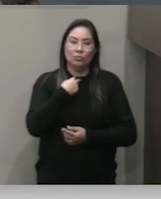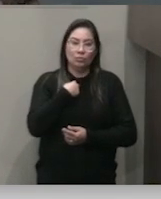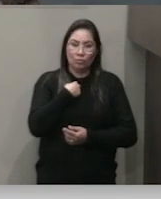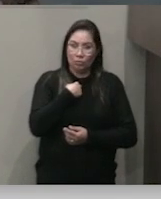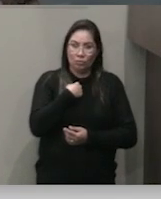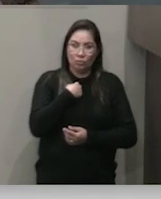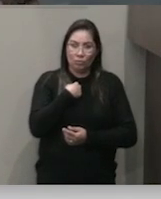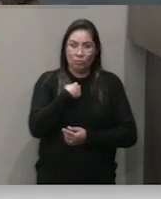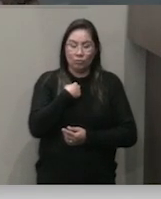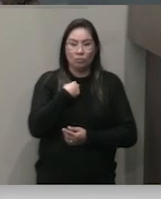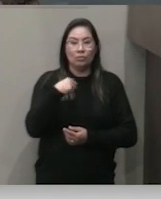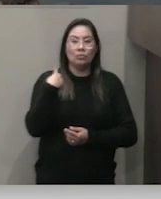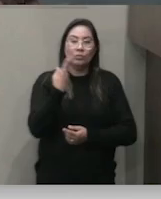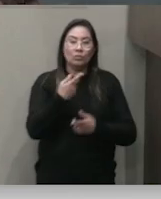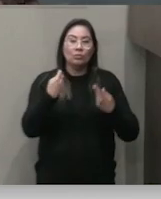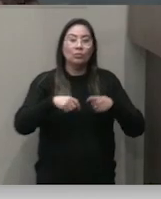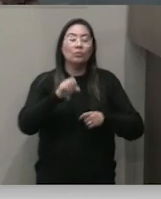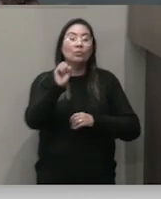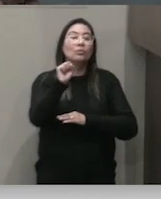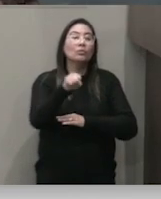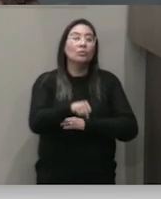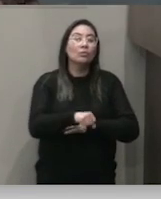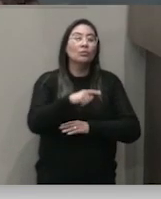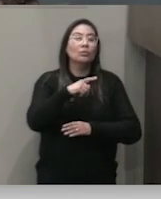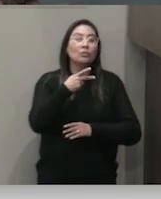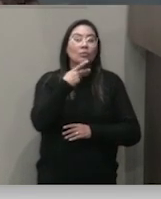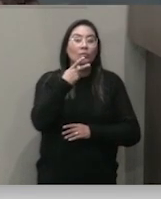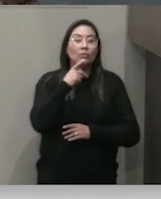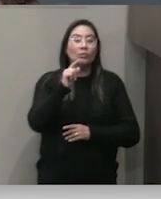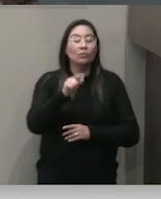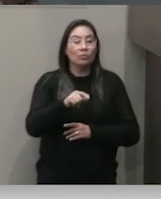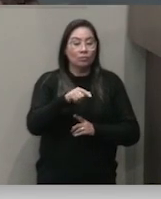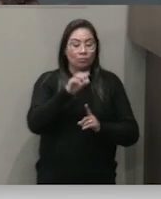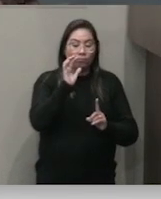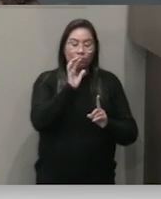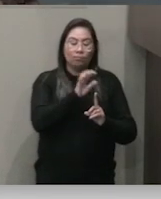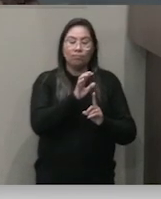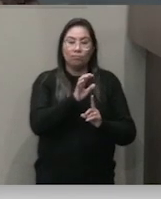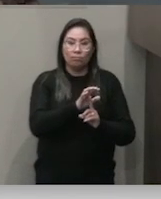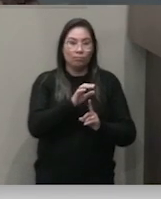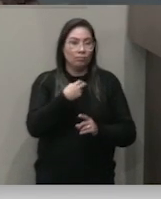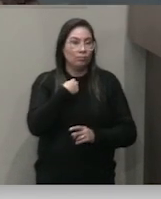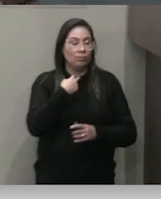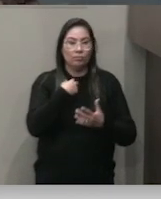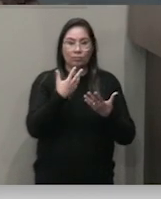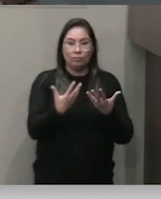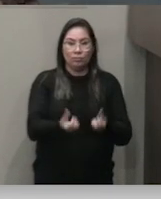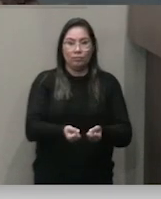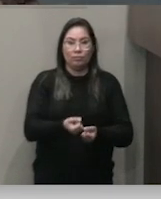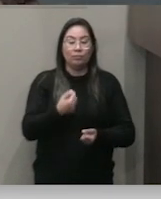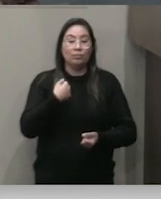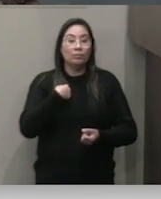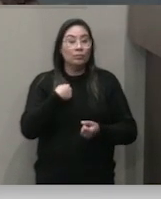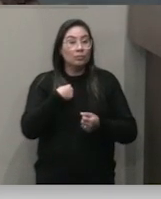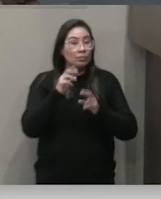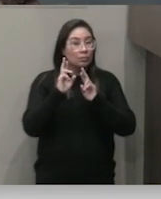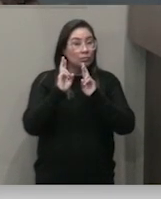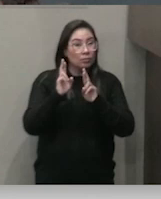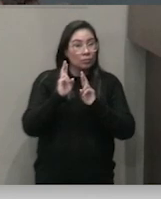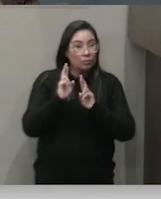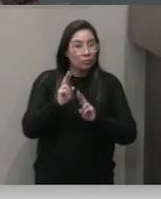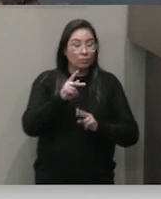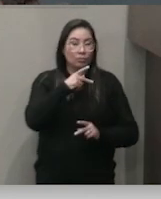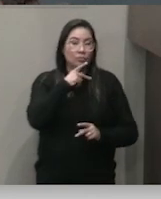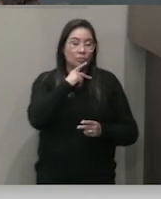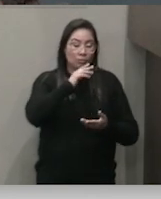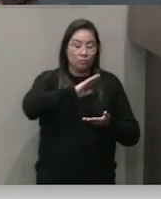sim, afirmar várias vezes que é um ataque. Isso é inaceitável. Eu espero que o prefeito Pedro